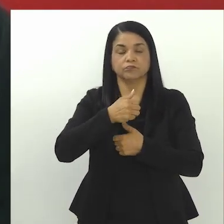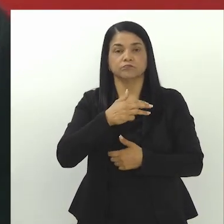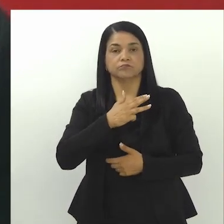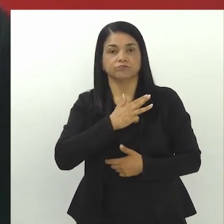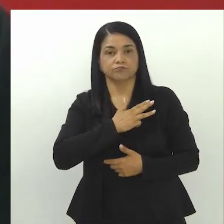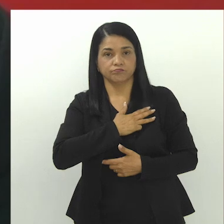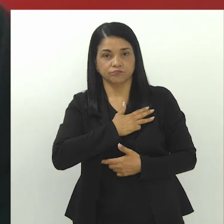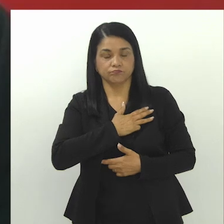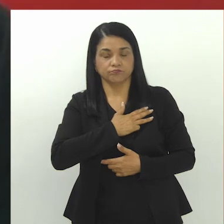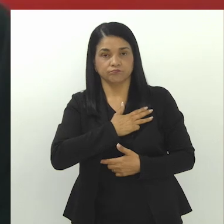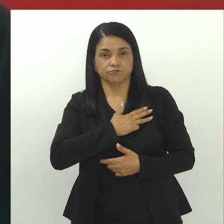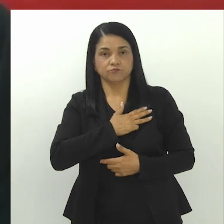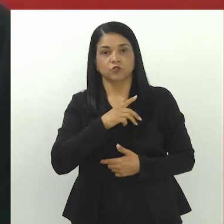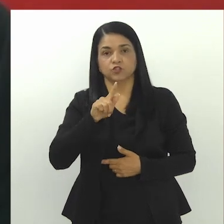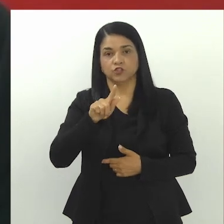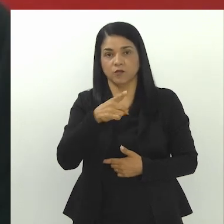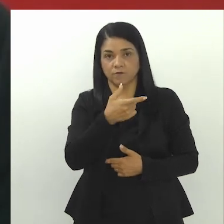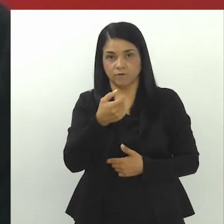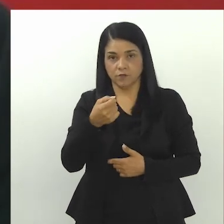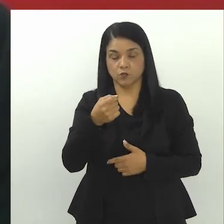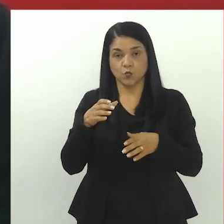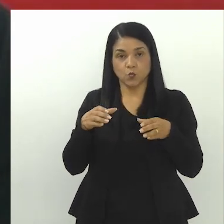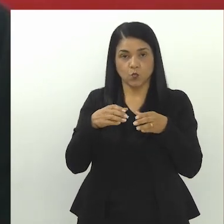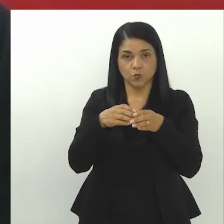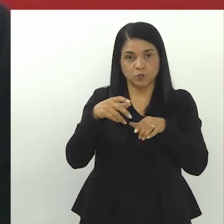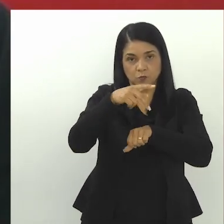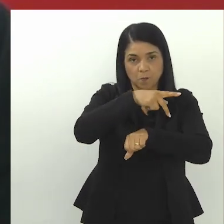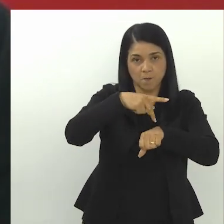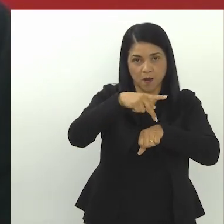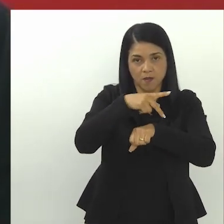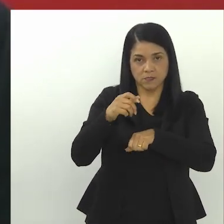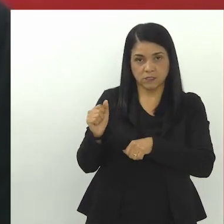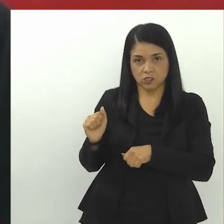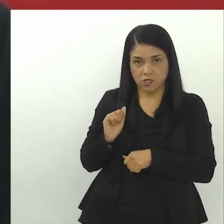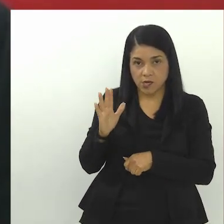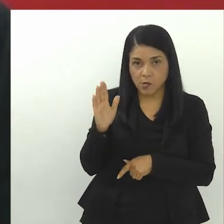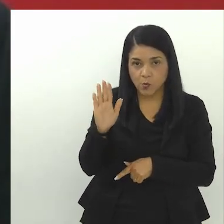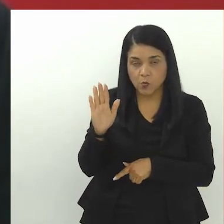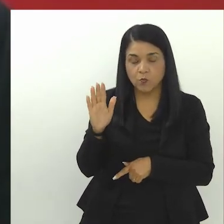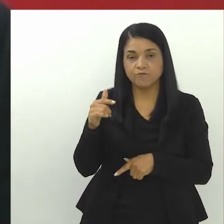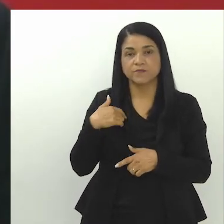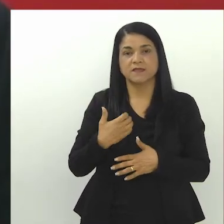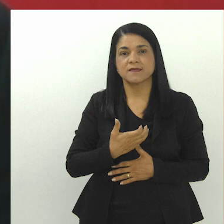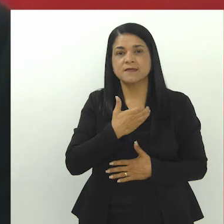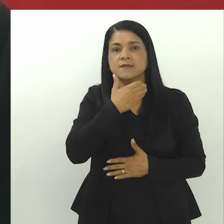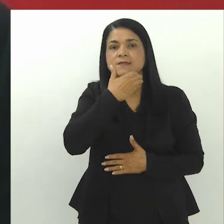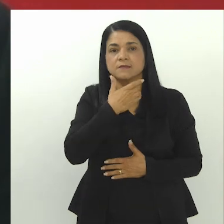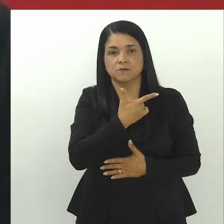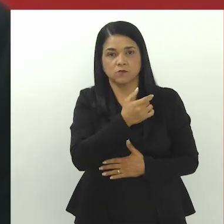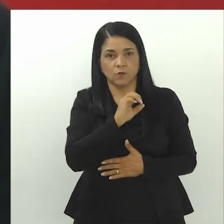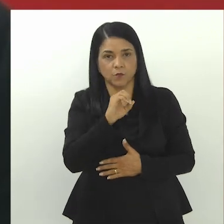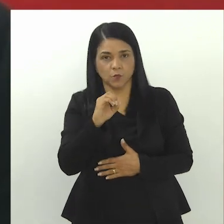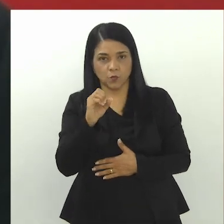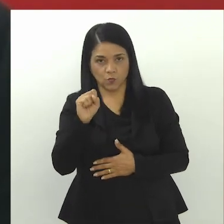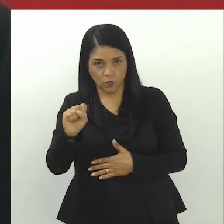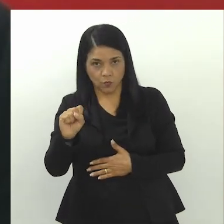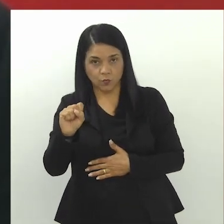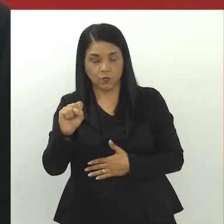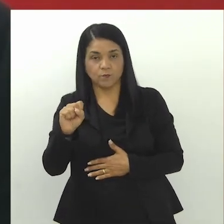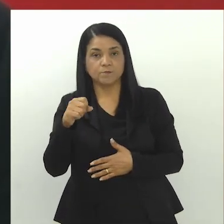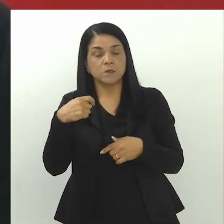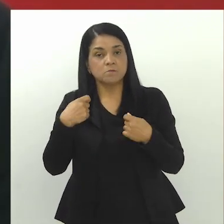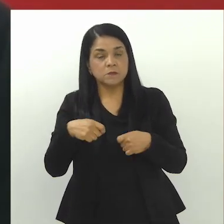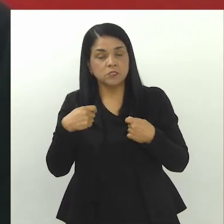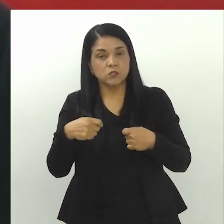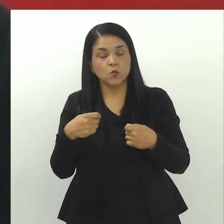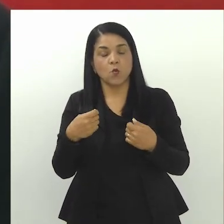do G20, um grupo de países ricos que, na crise de 2008,